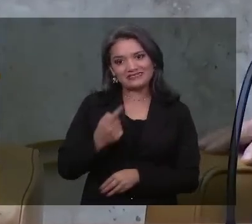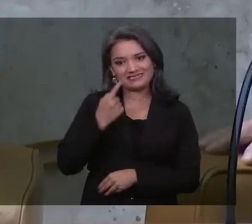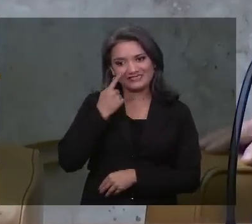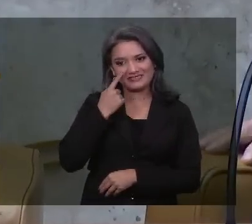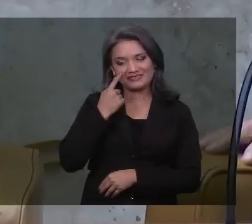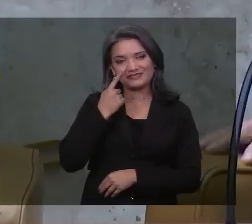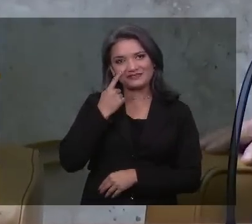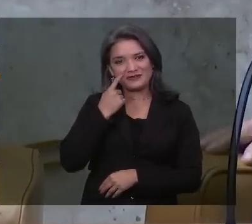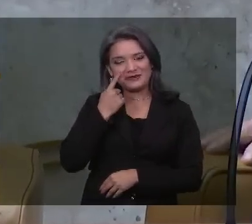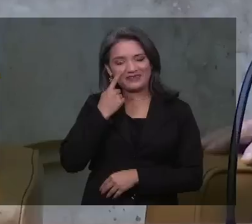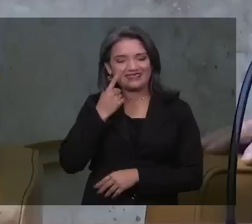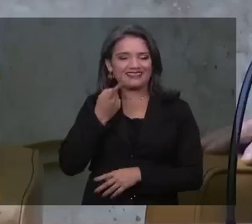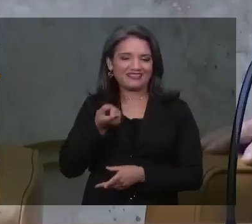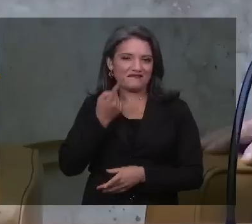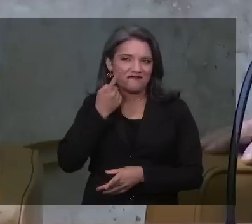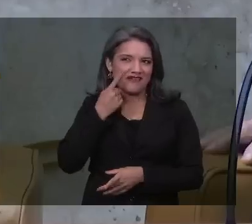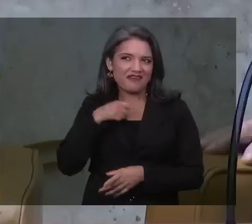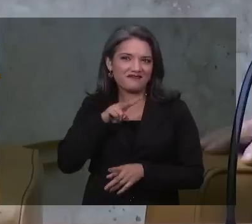de entender,